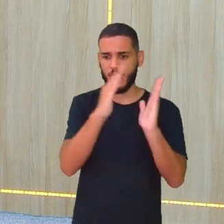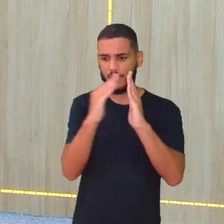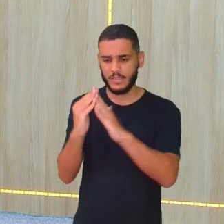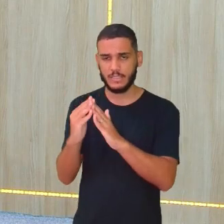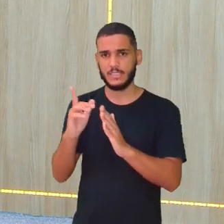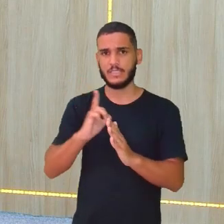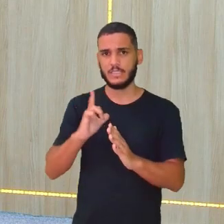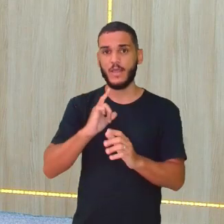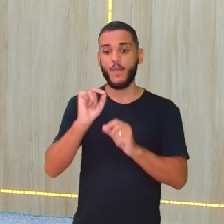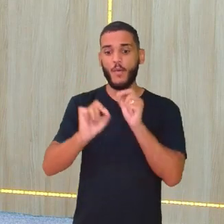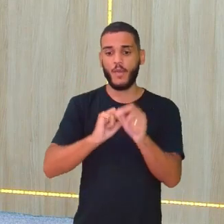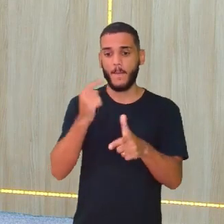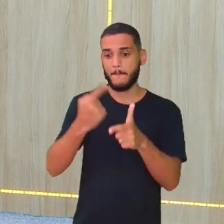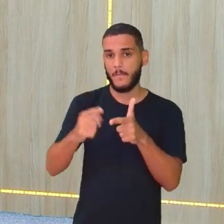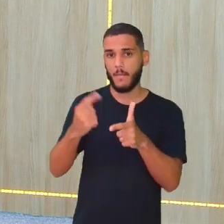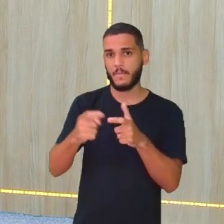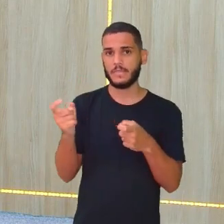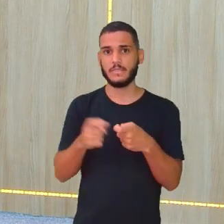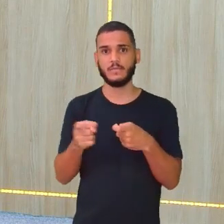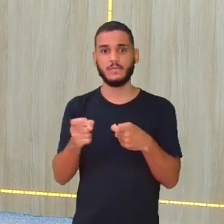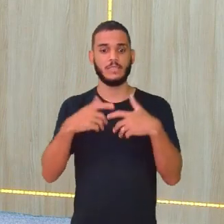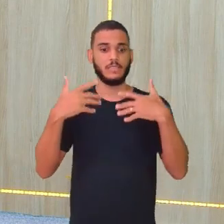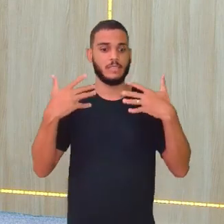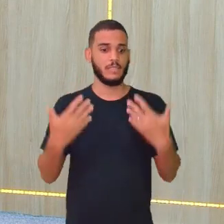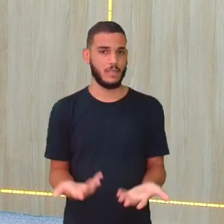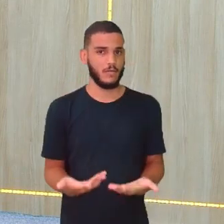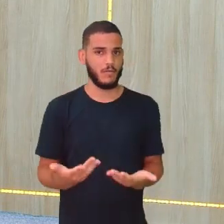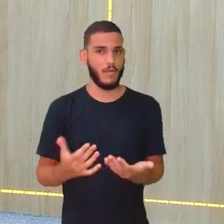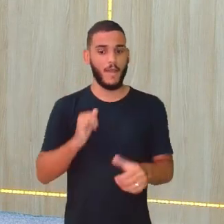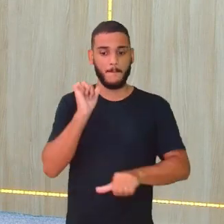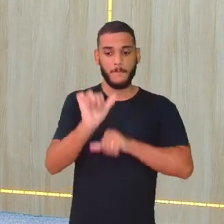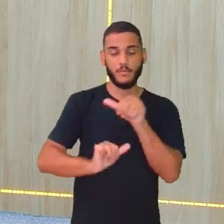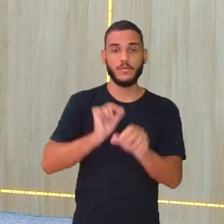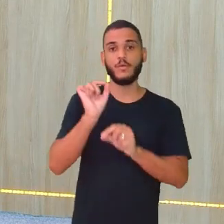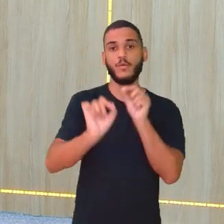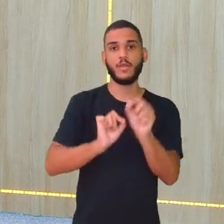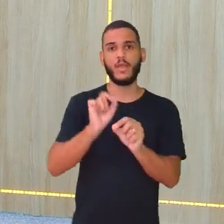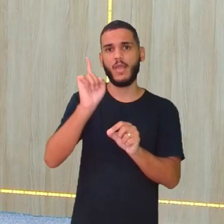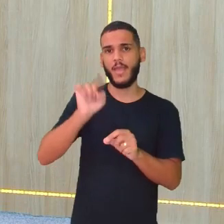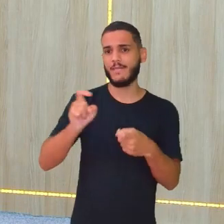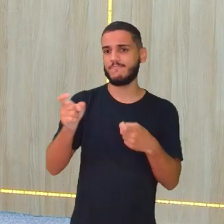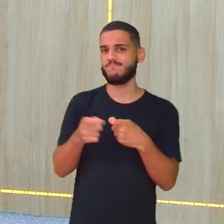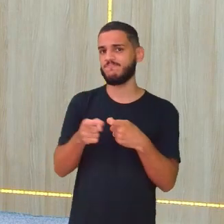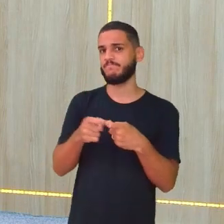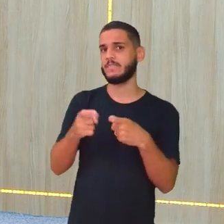Né? E aí Exato. você não espera, mas o grande plot twist é que, na verdade, assim, é um grande caso médico.